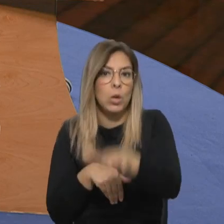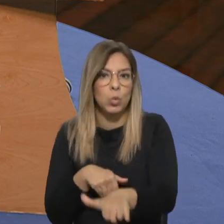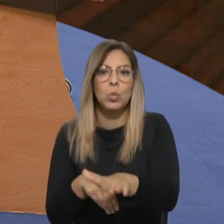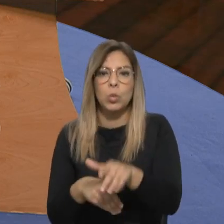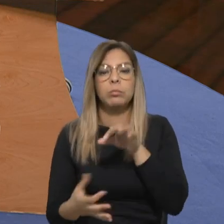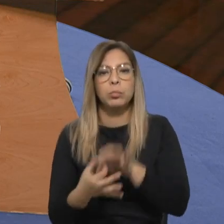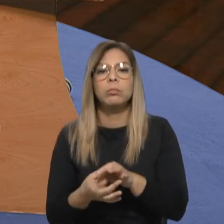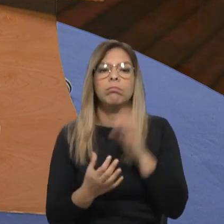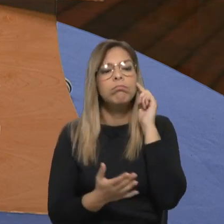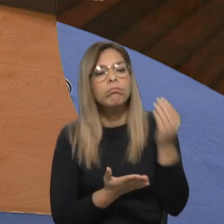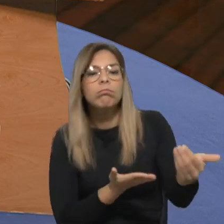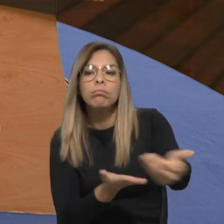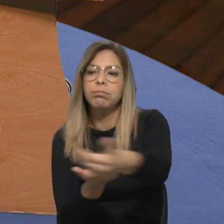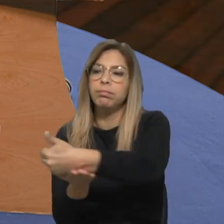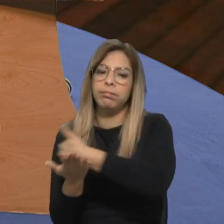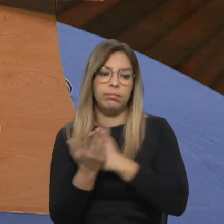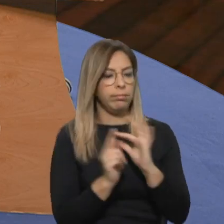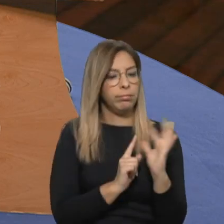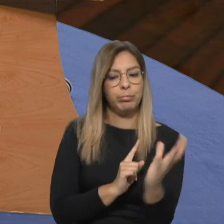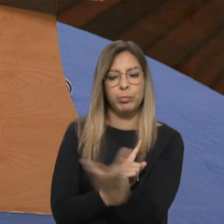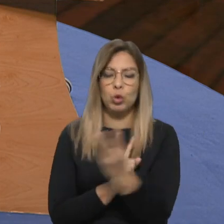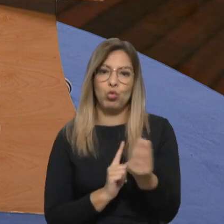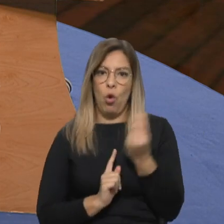processo de escuta junto dos jovens.